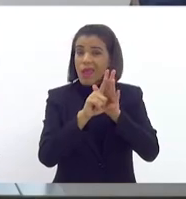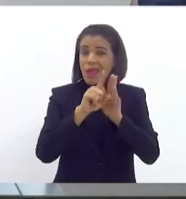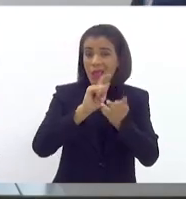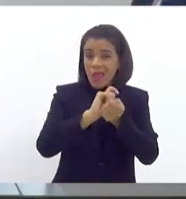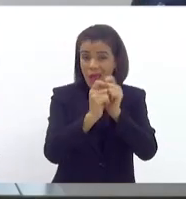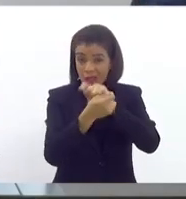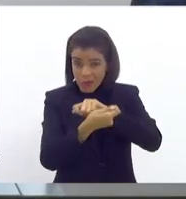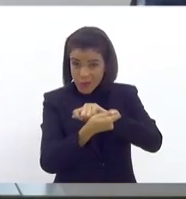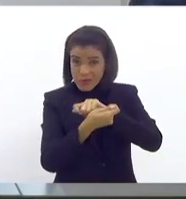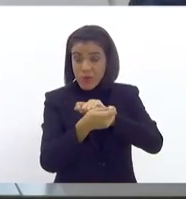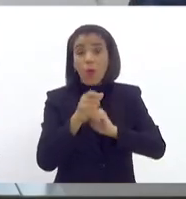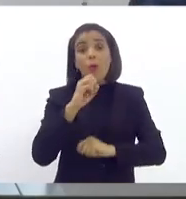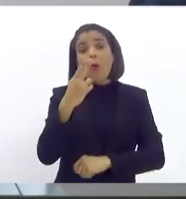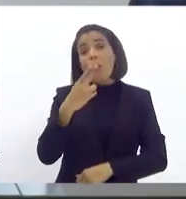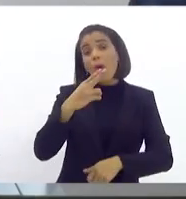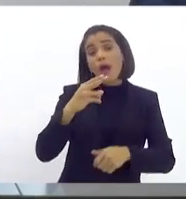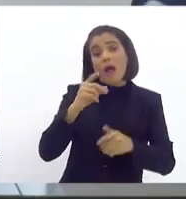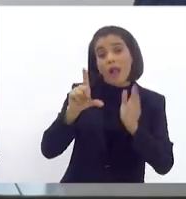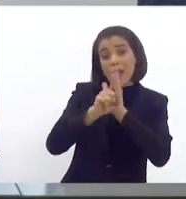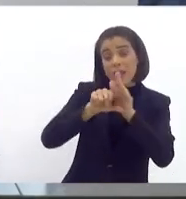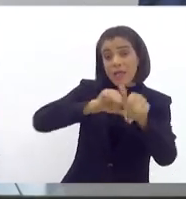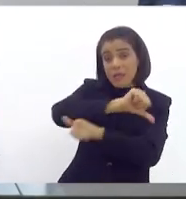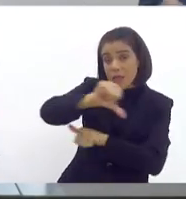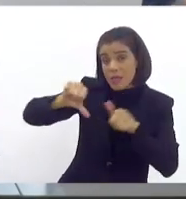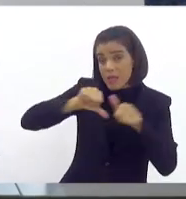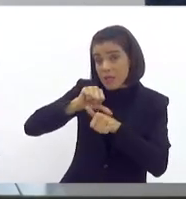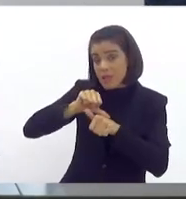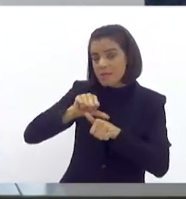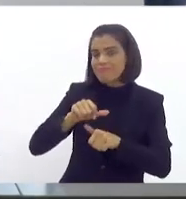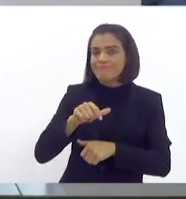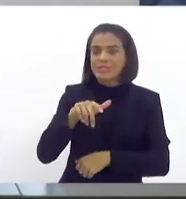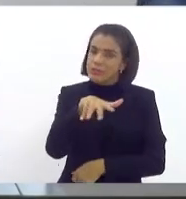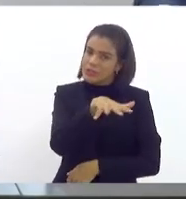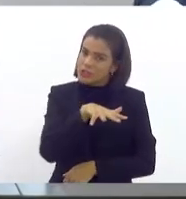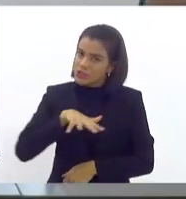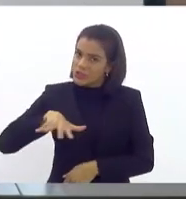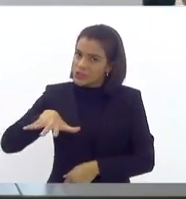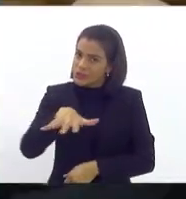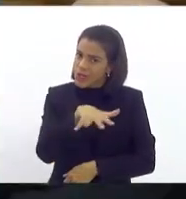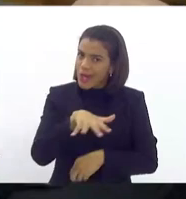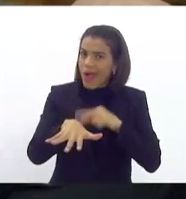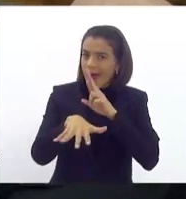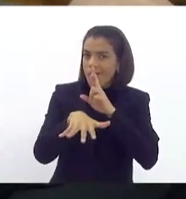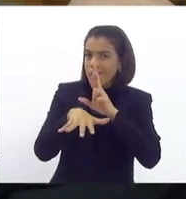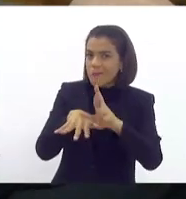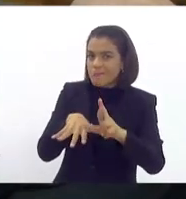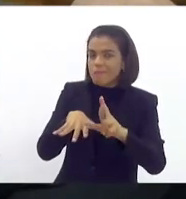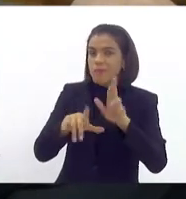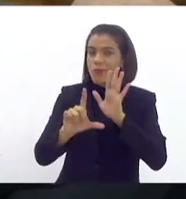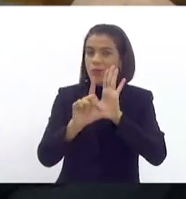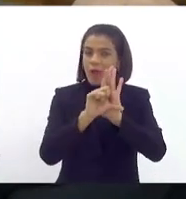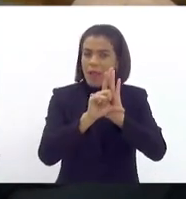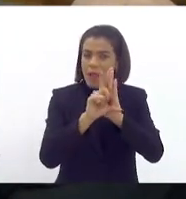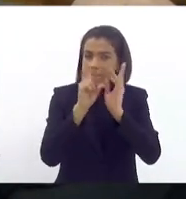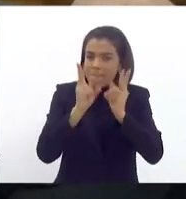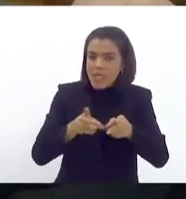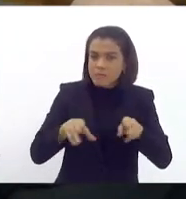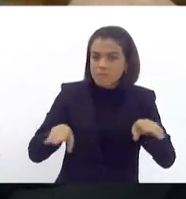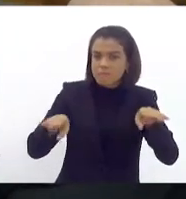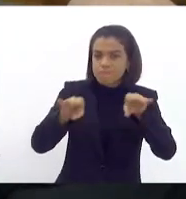programa ou seria uma alteração no programa. Olha só, em geral, uma lei no mesmo nível